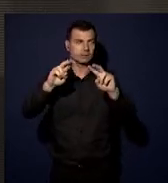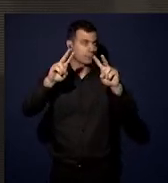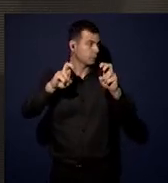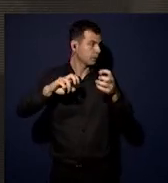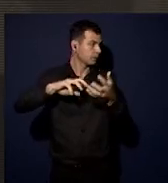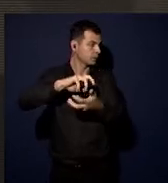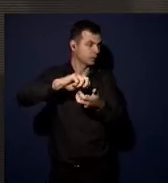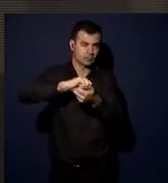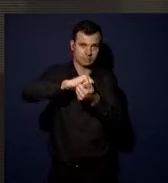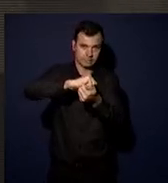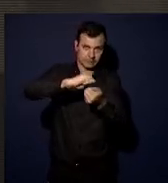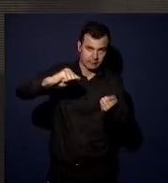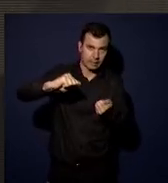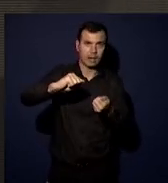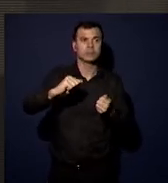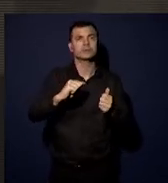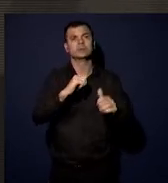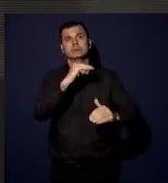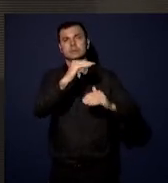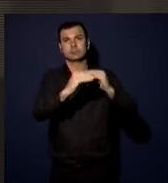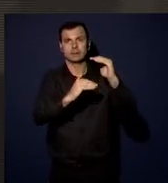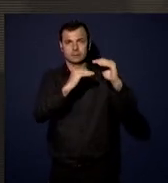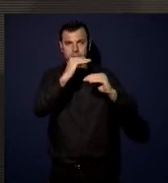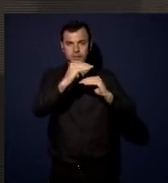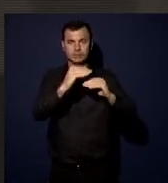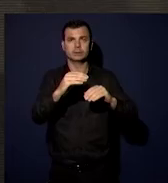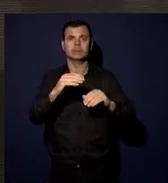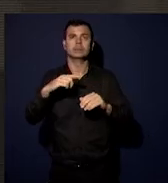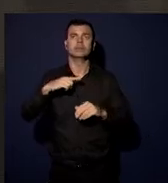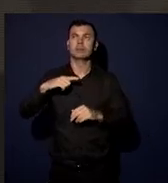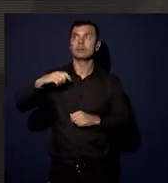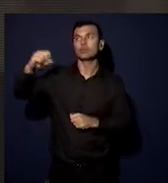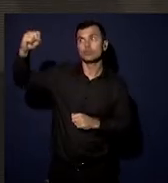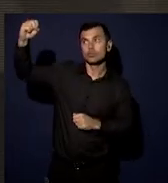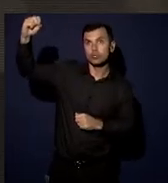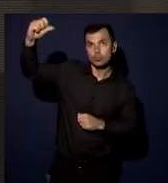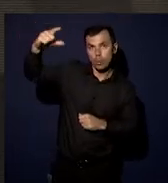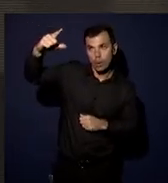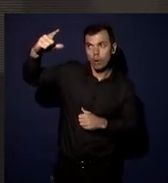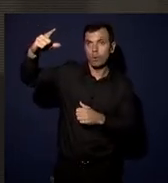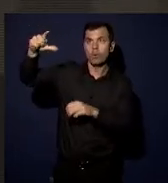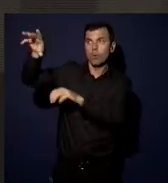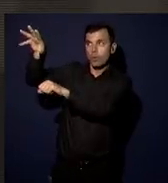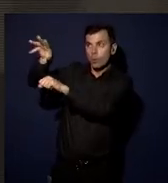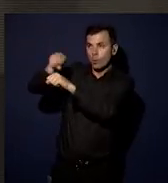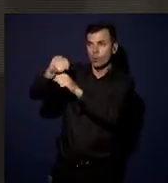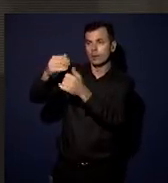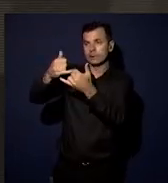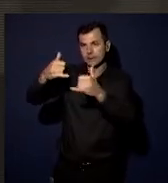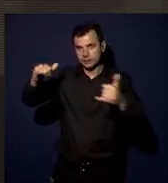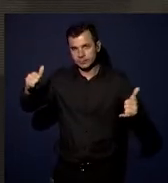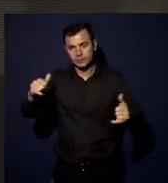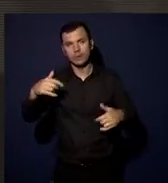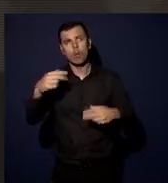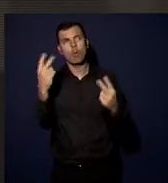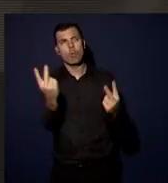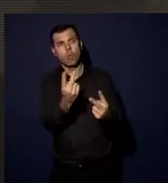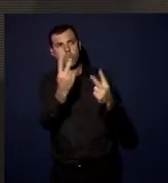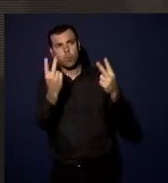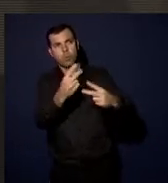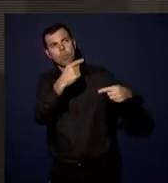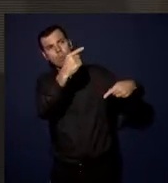expandir ela né assim a capacidade solar eólica que tem crescido muito no país além da hidrelétrica que